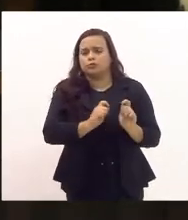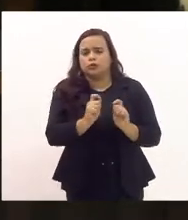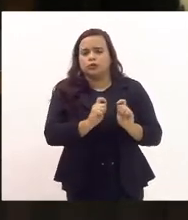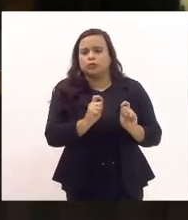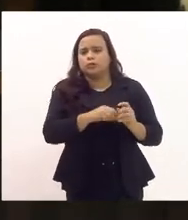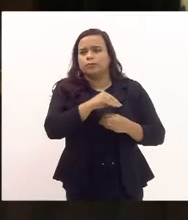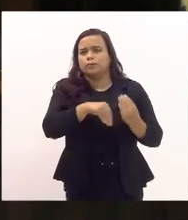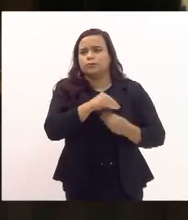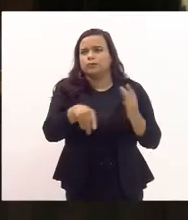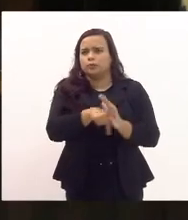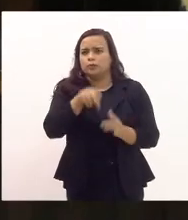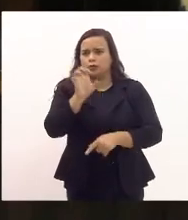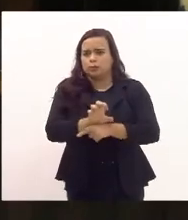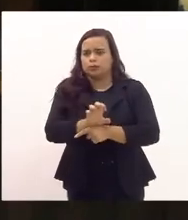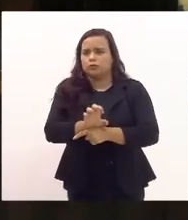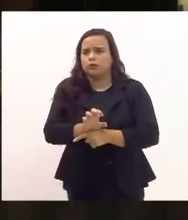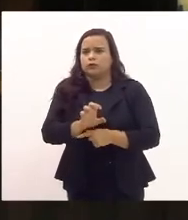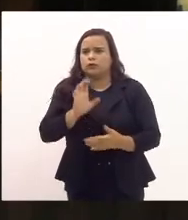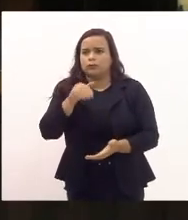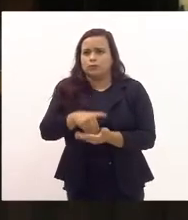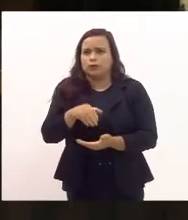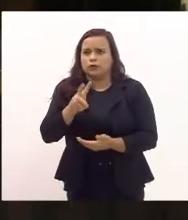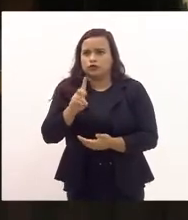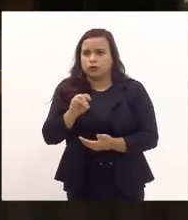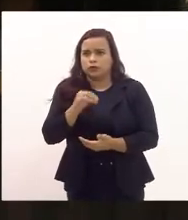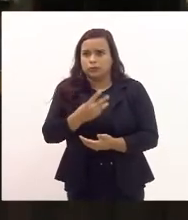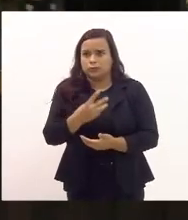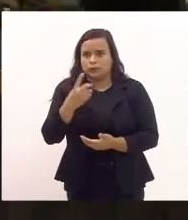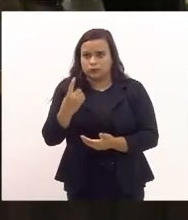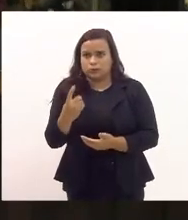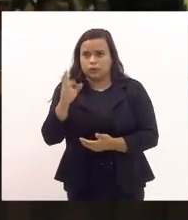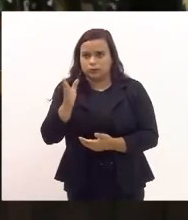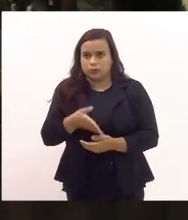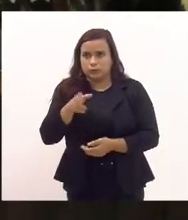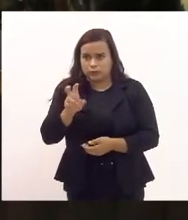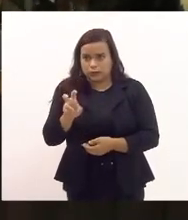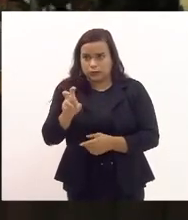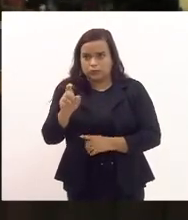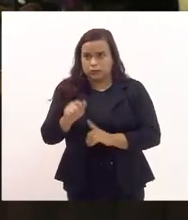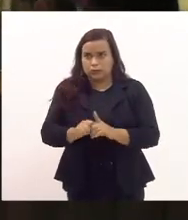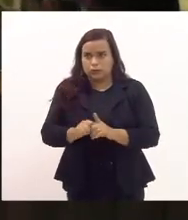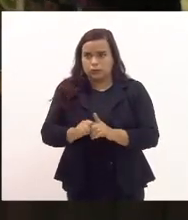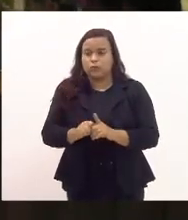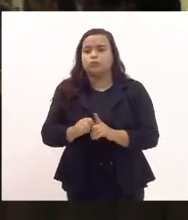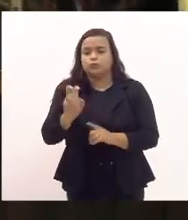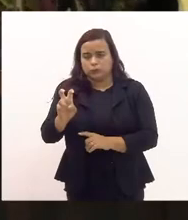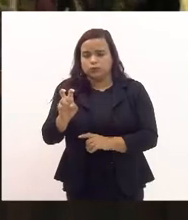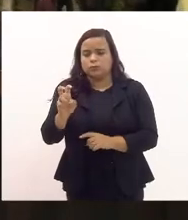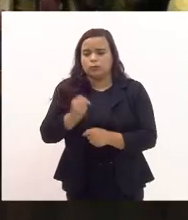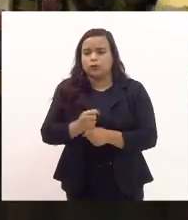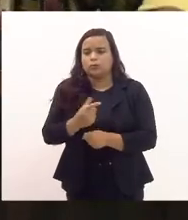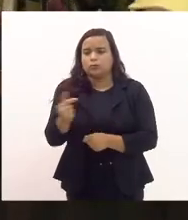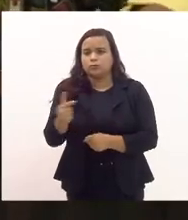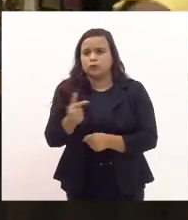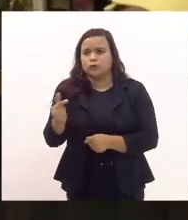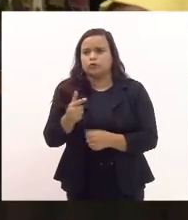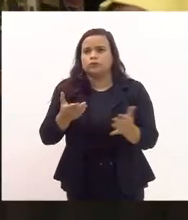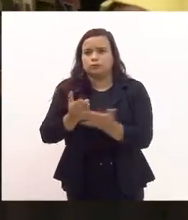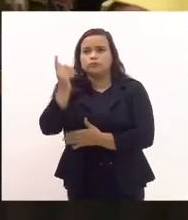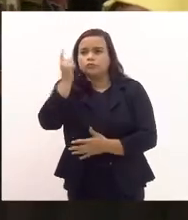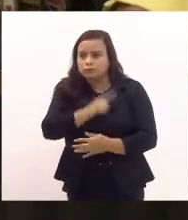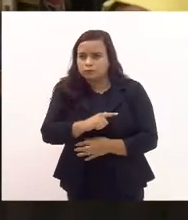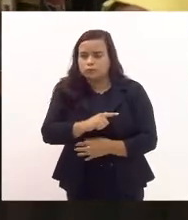final tem um dos cinco de 22 em exposição na mangueira de cortiça EA discussão em votação seus que aprovam permaneçam Como estão